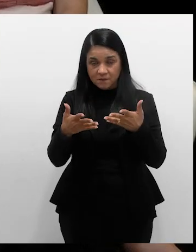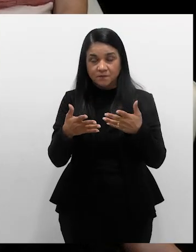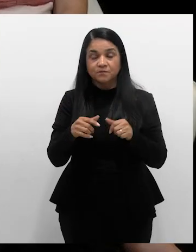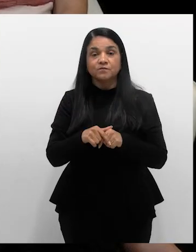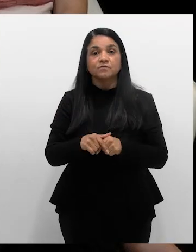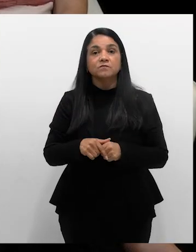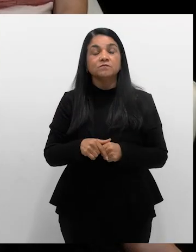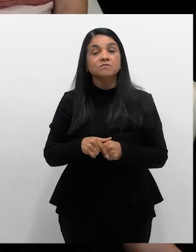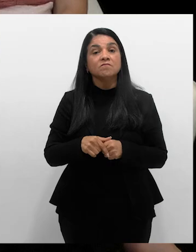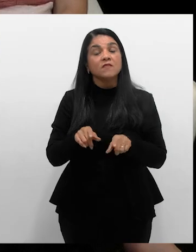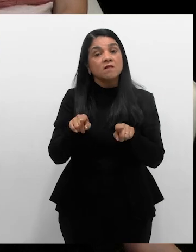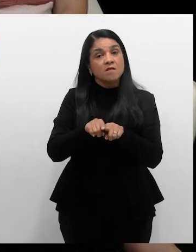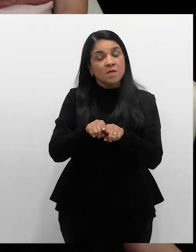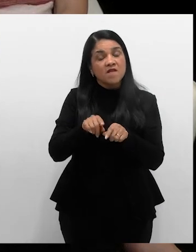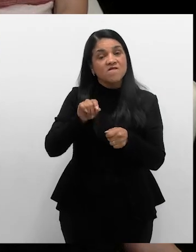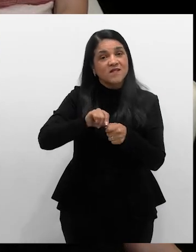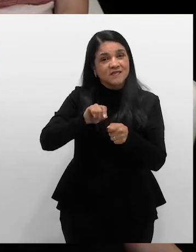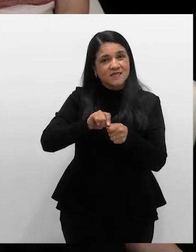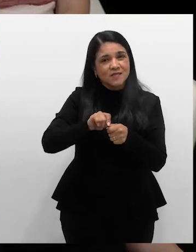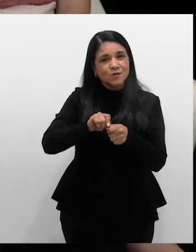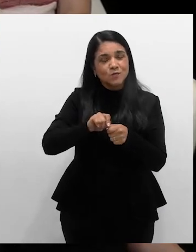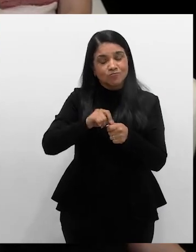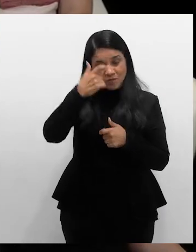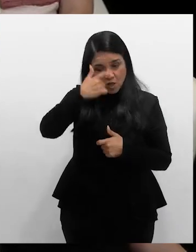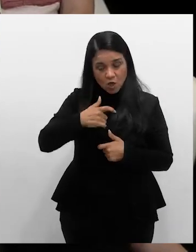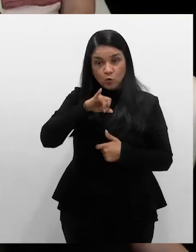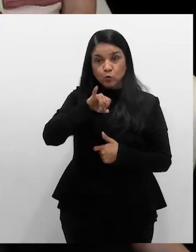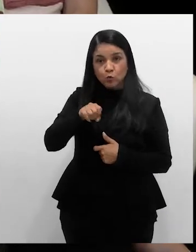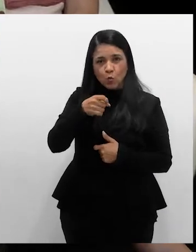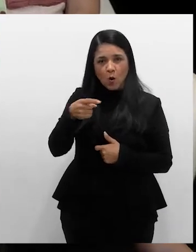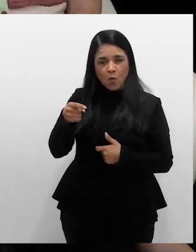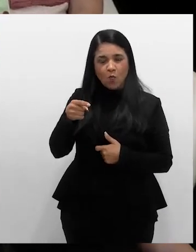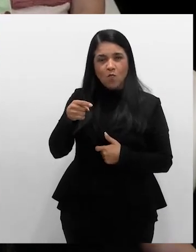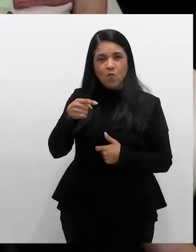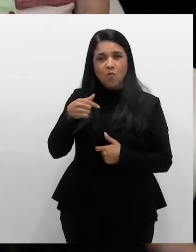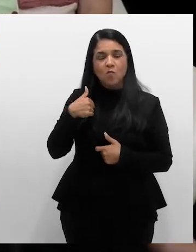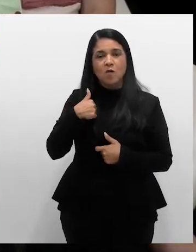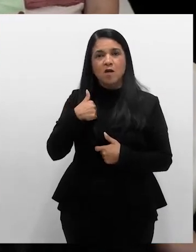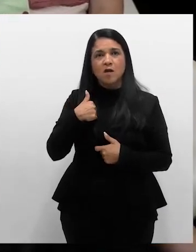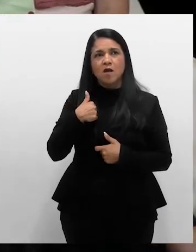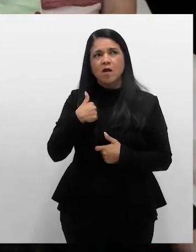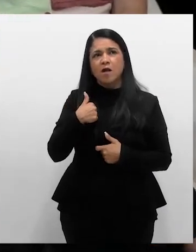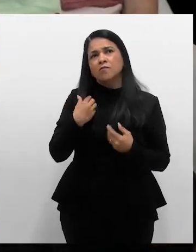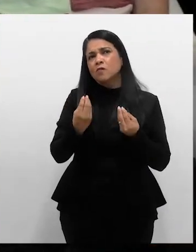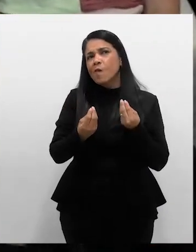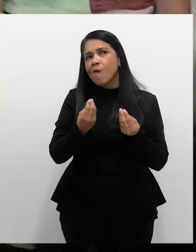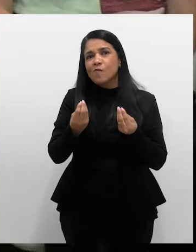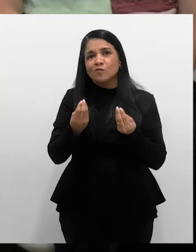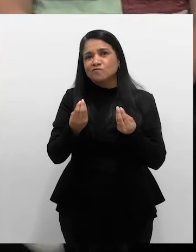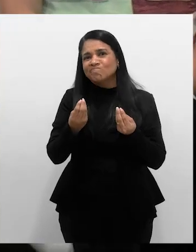Então, mas agora fazendo o João, é que eu vejo, meu Deus, como